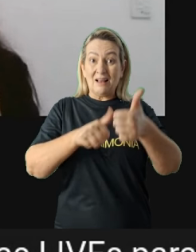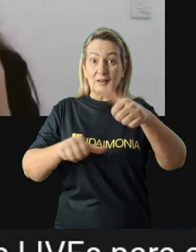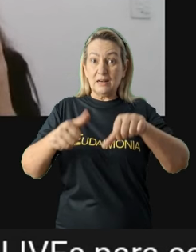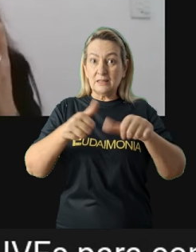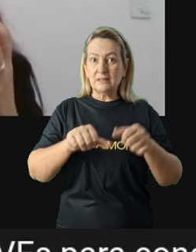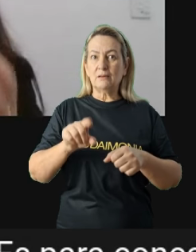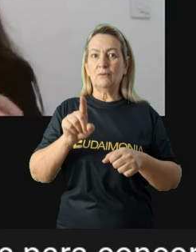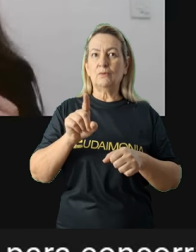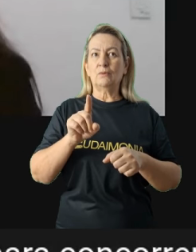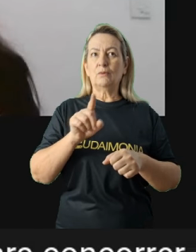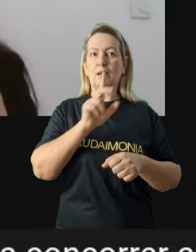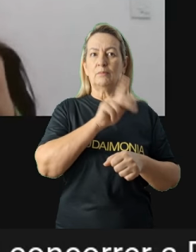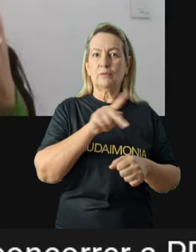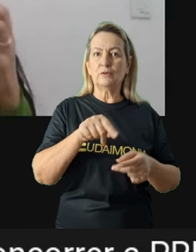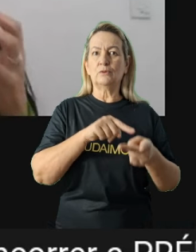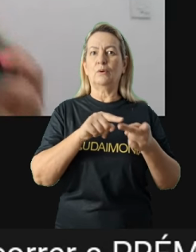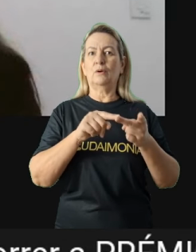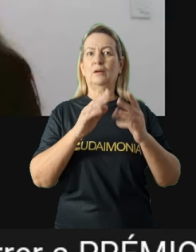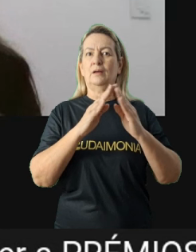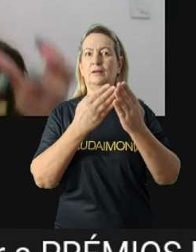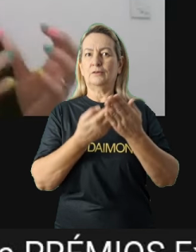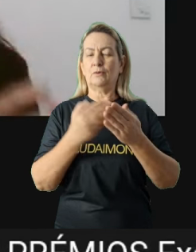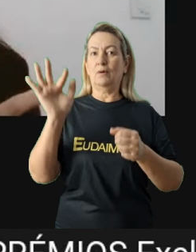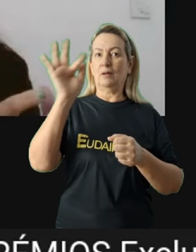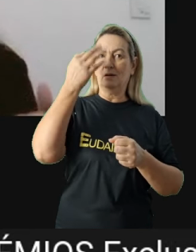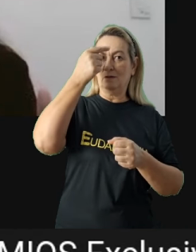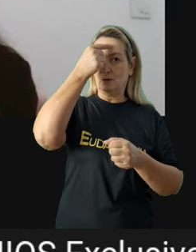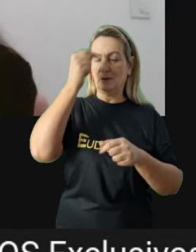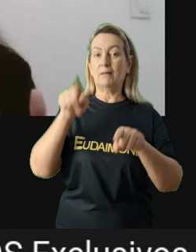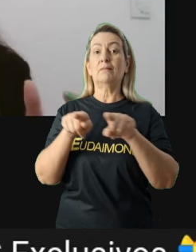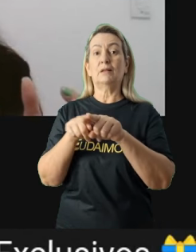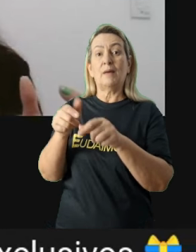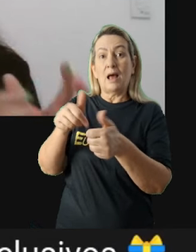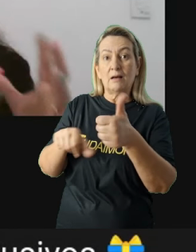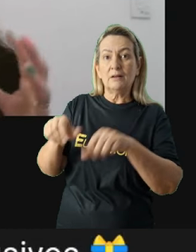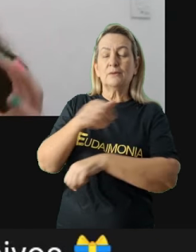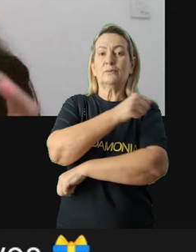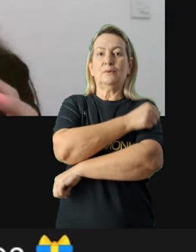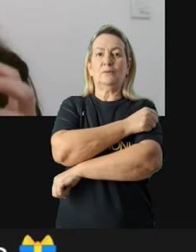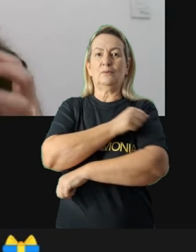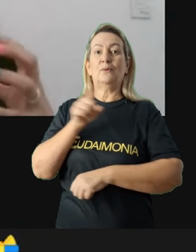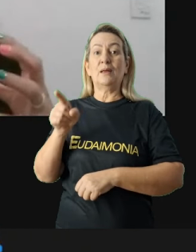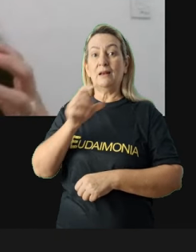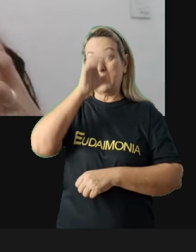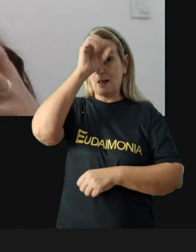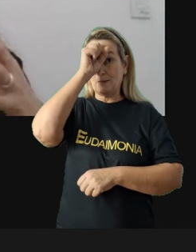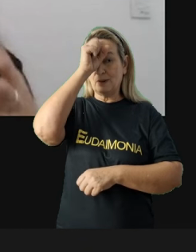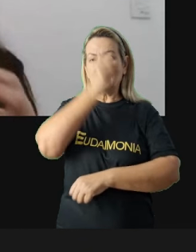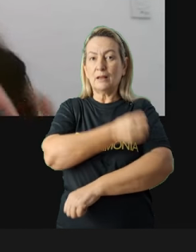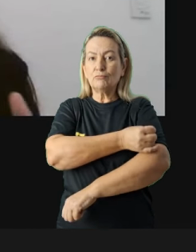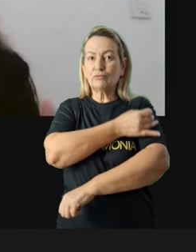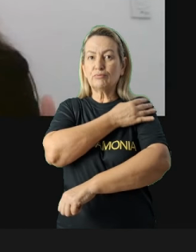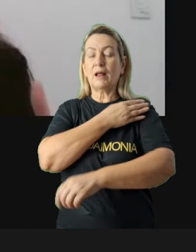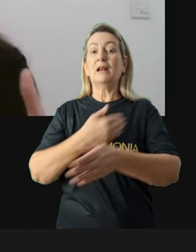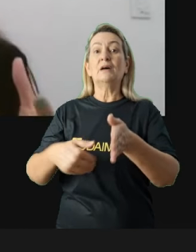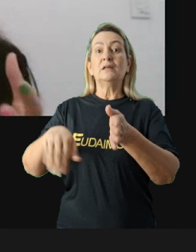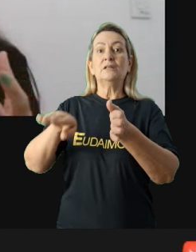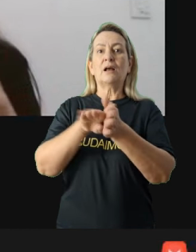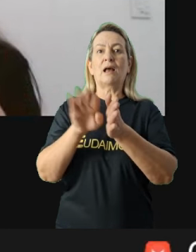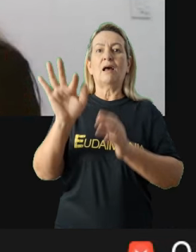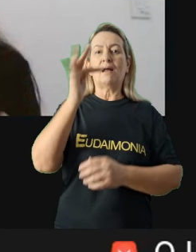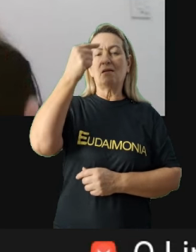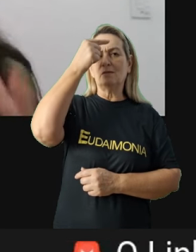avaliação não é só da instituição de ensino, não é só do professor, é também do aluno. E é além das séries iniciais que ele vai aprender isso e